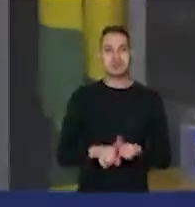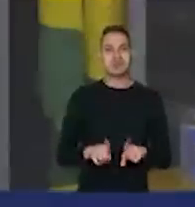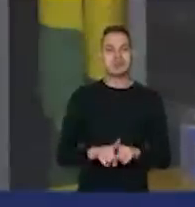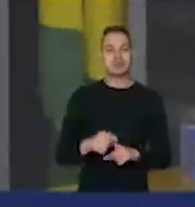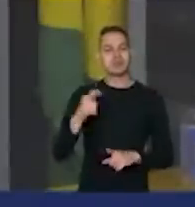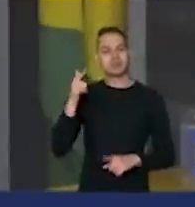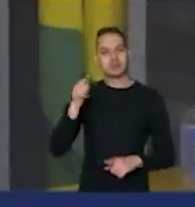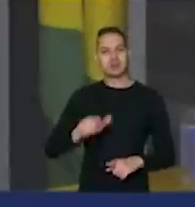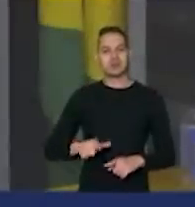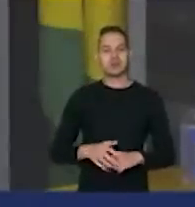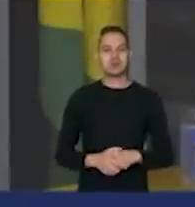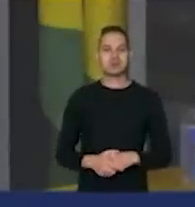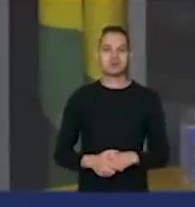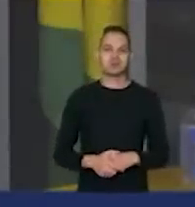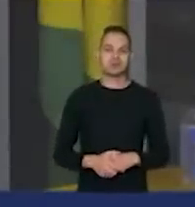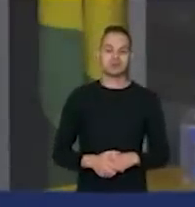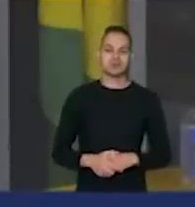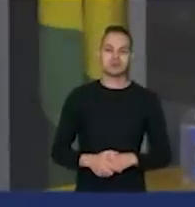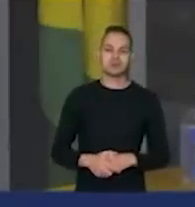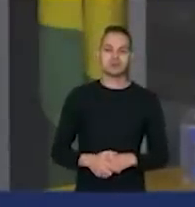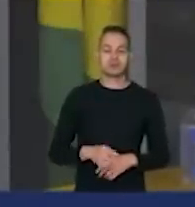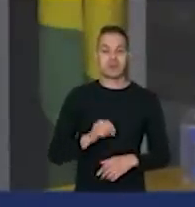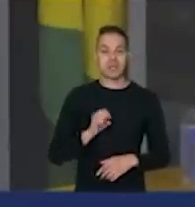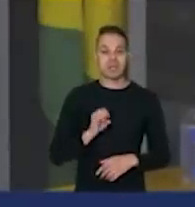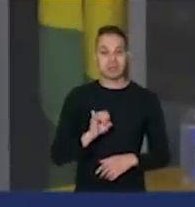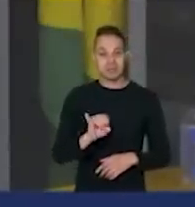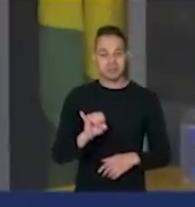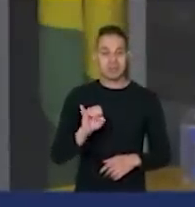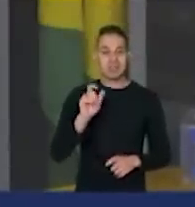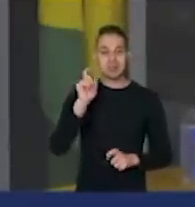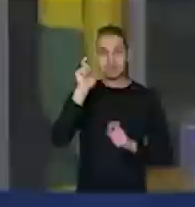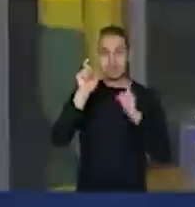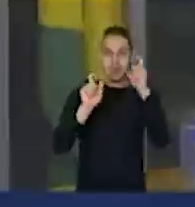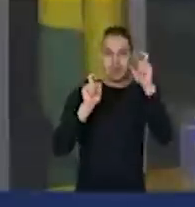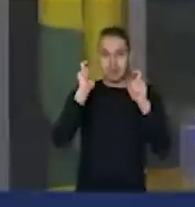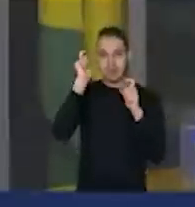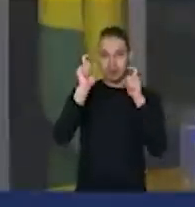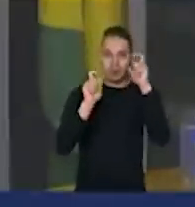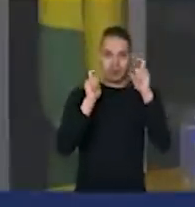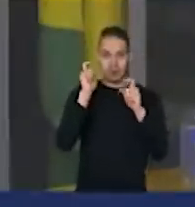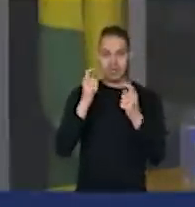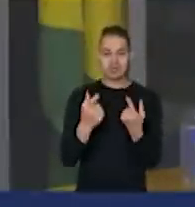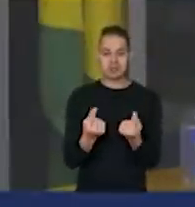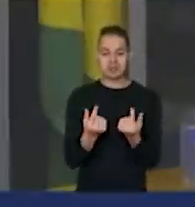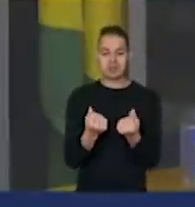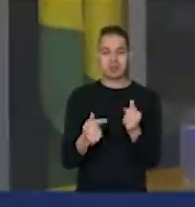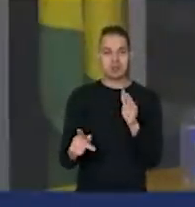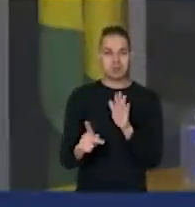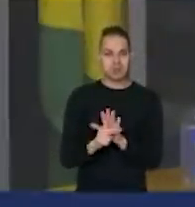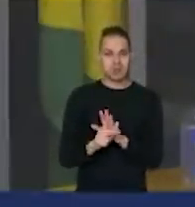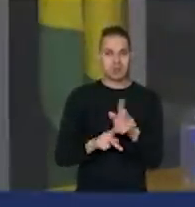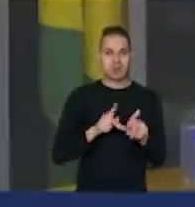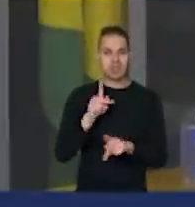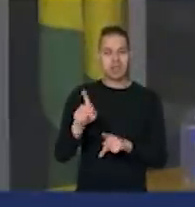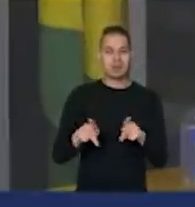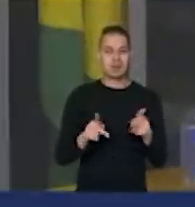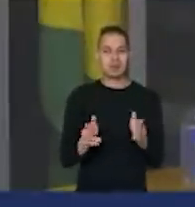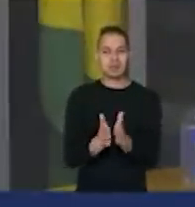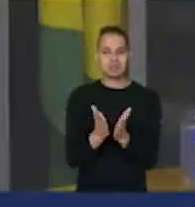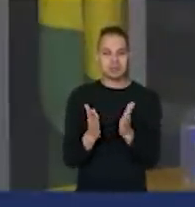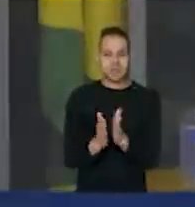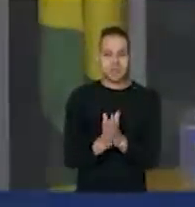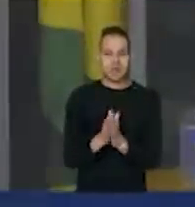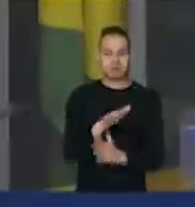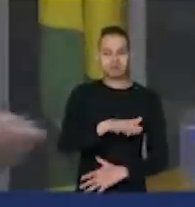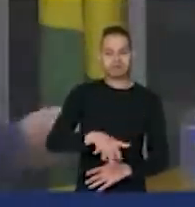reforço, né? Se de fato houvesse preocupação com o dinheiro do mais pobre, com a situação social do mais